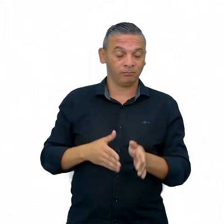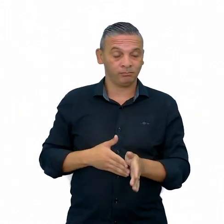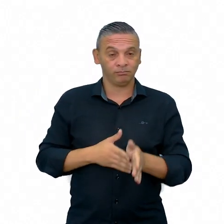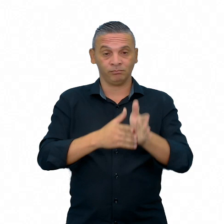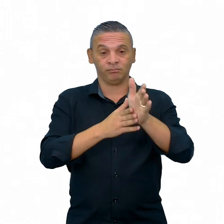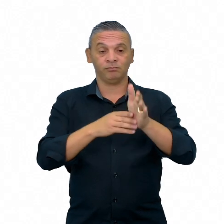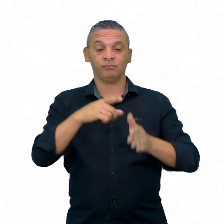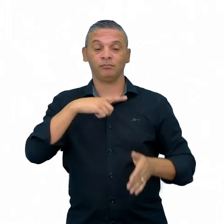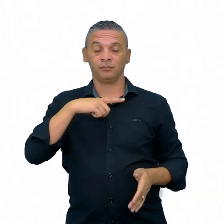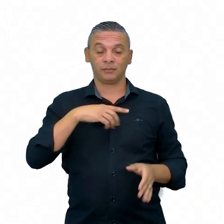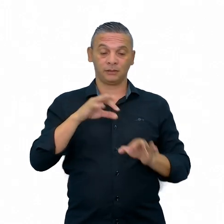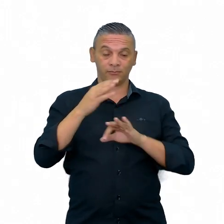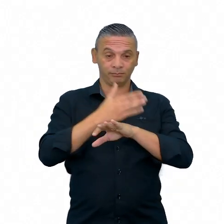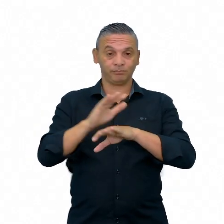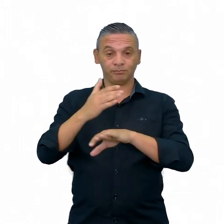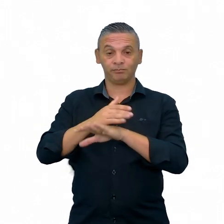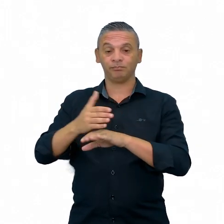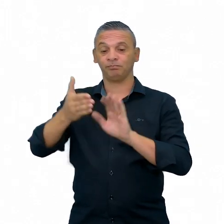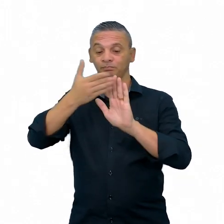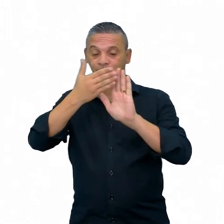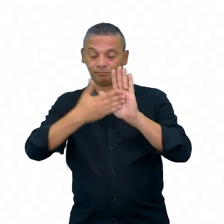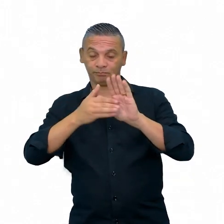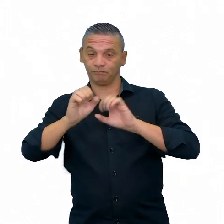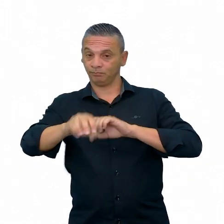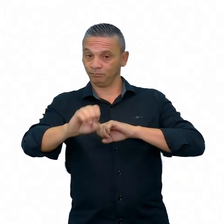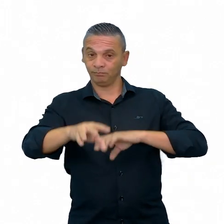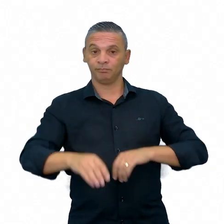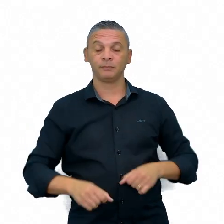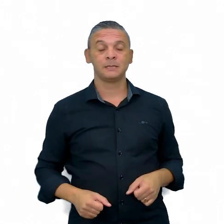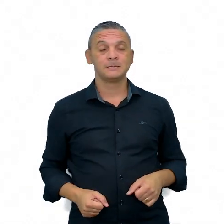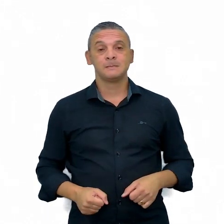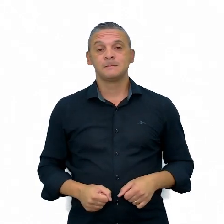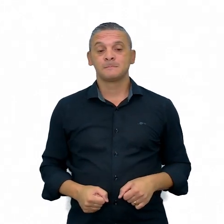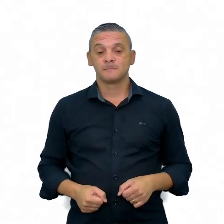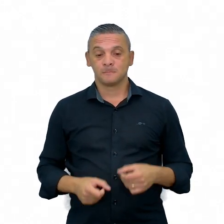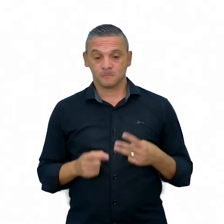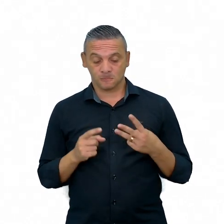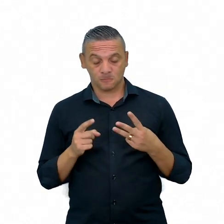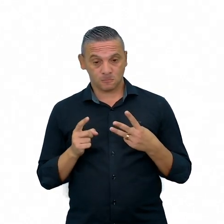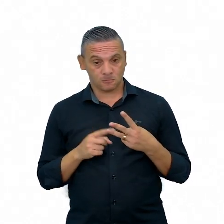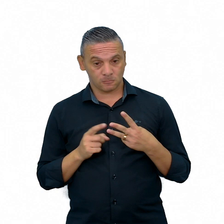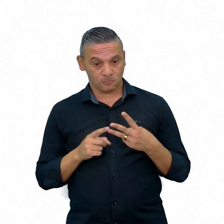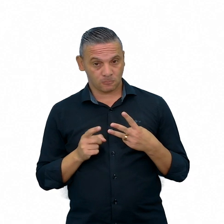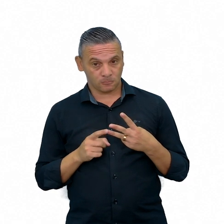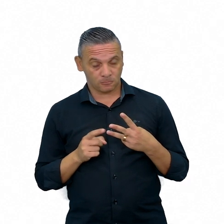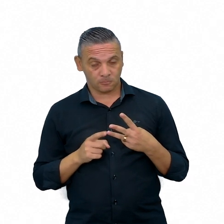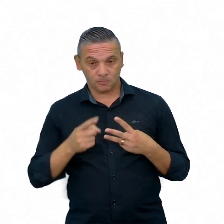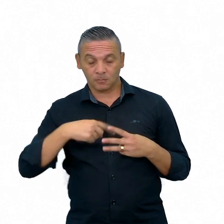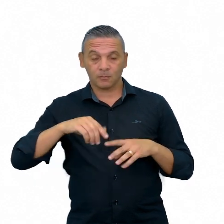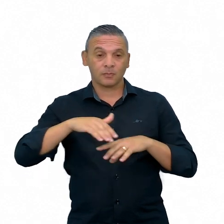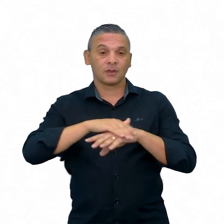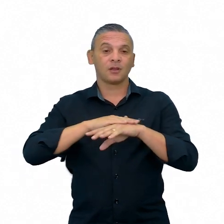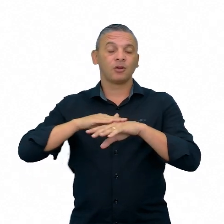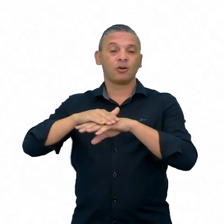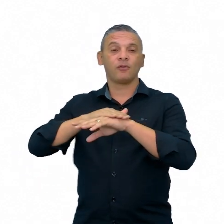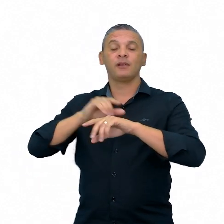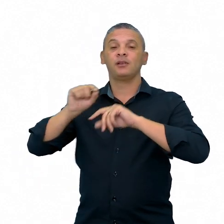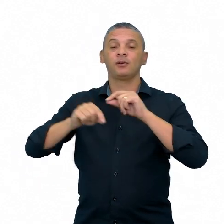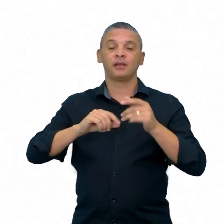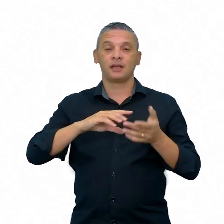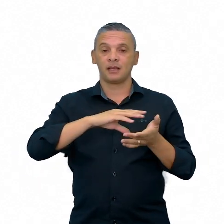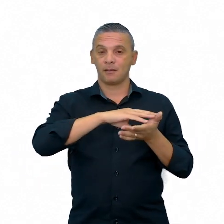para a sistematização dessa proposta. No nosso terceiro momento, nós conversamos sobre a